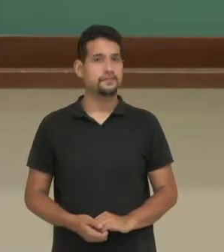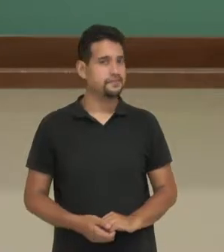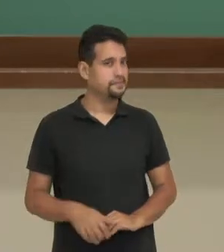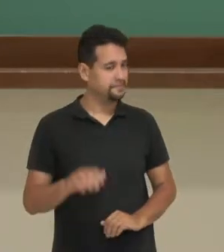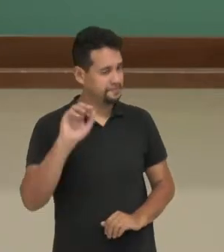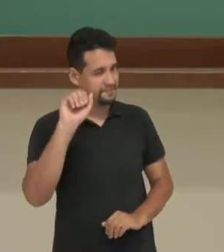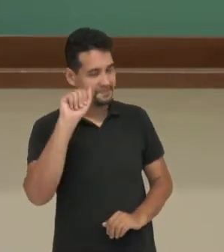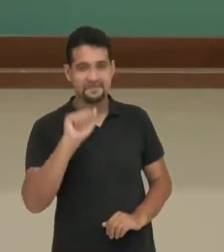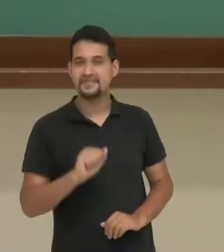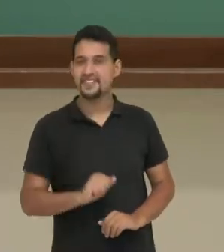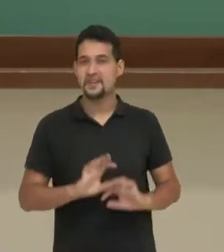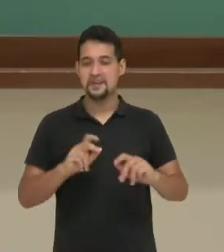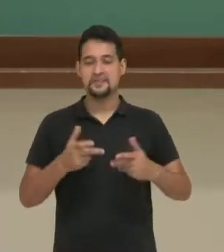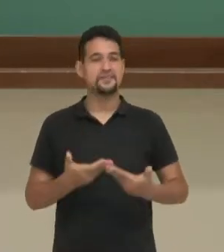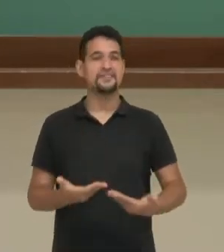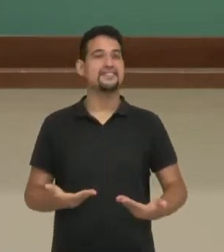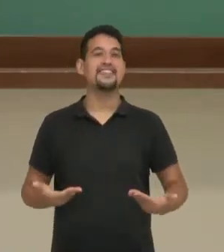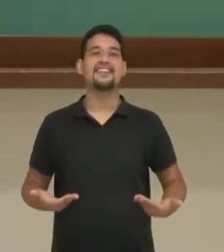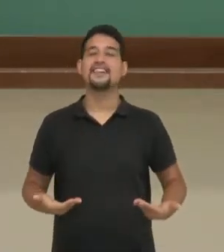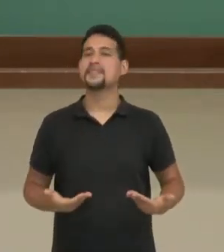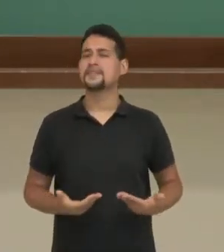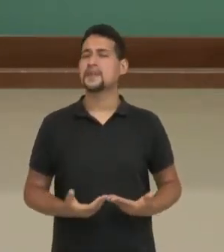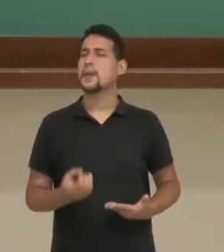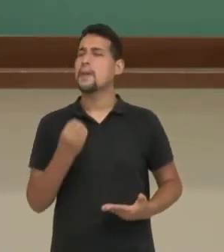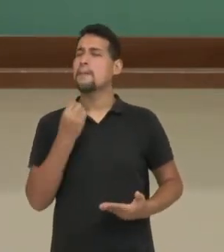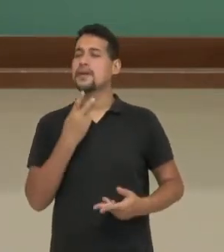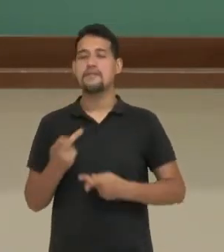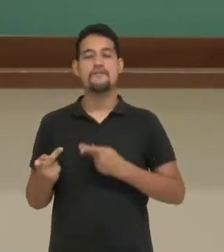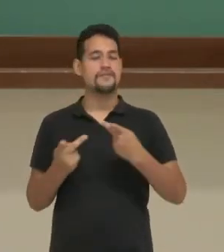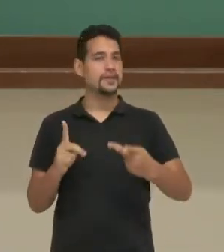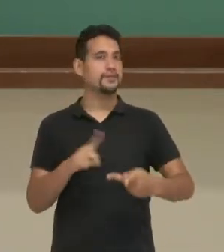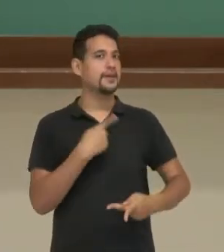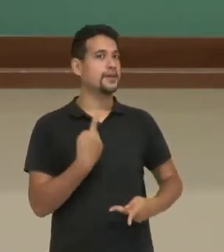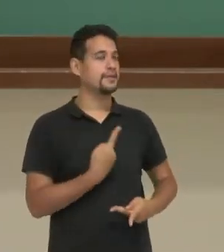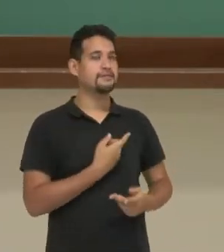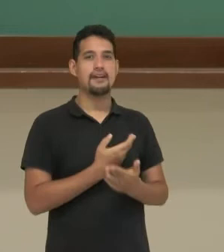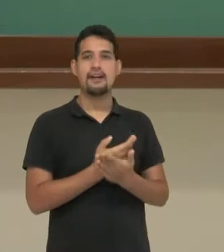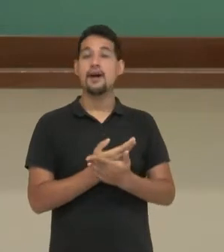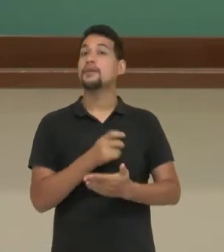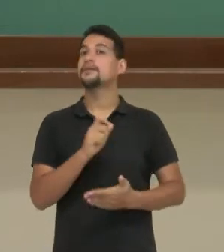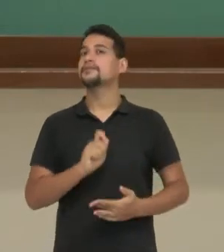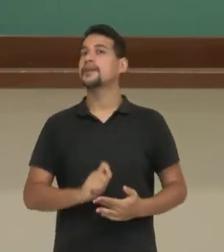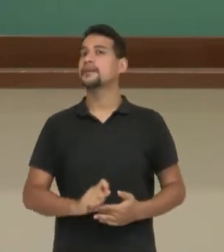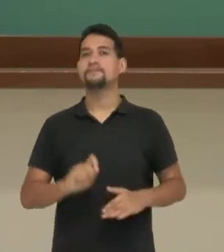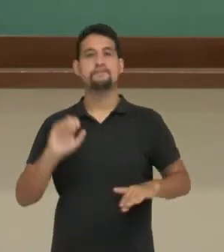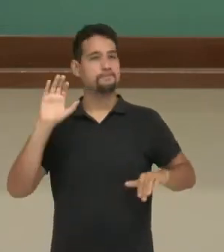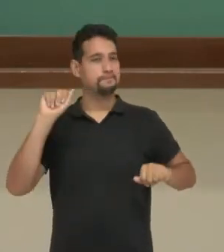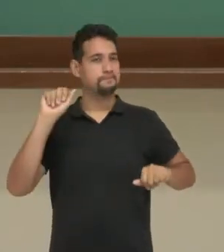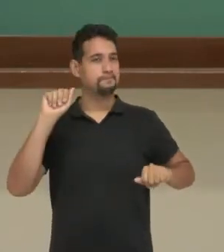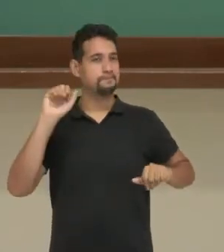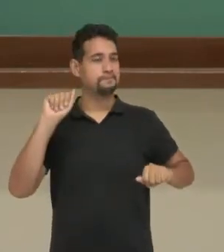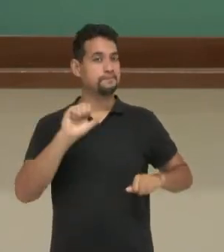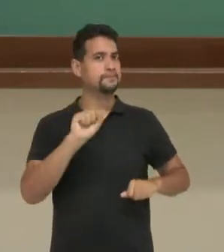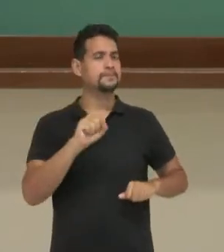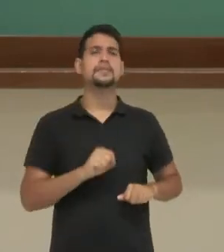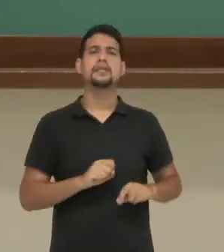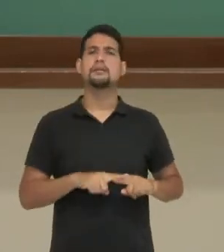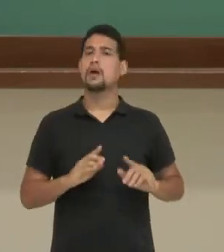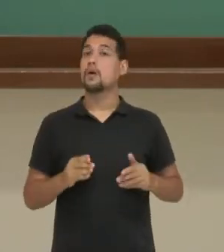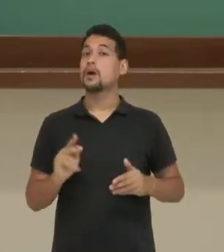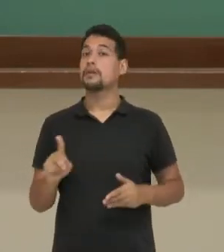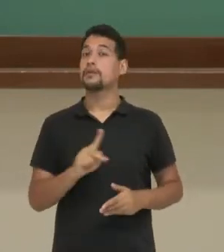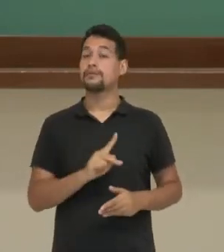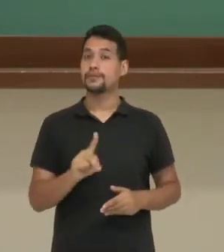Hola, ¿qué tal, chicos y chicas? Sean bienvenidos a nuestra clase de lengua española. Aqui,